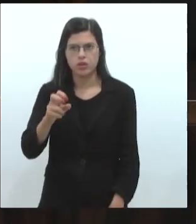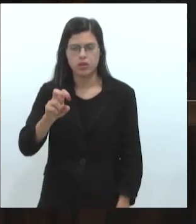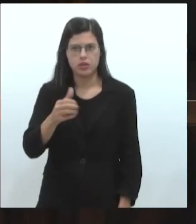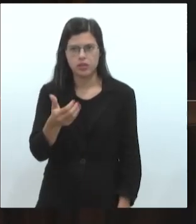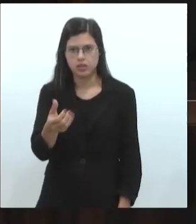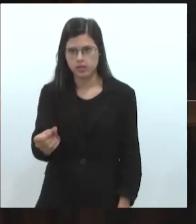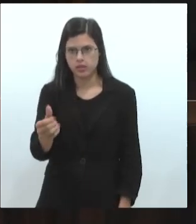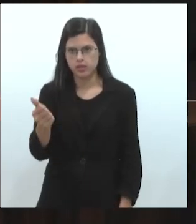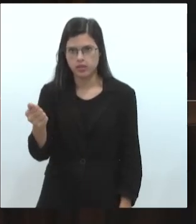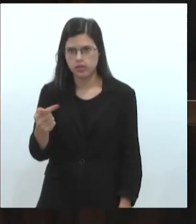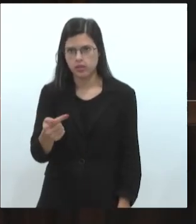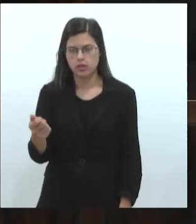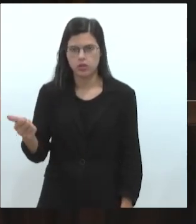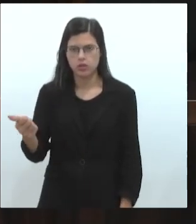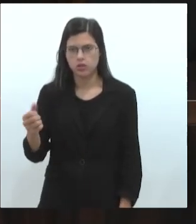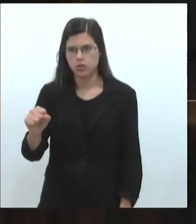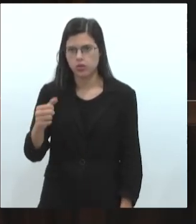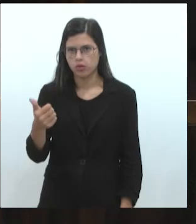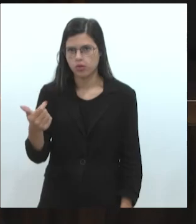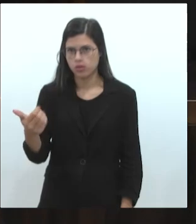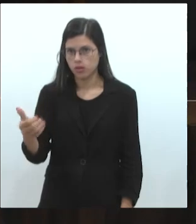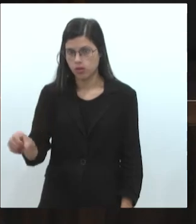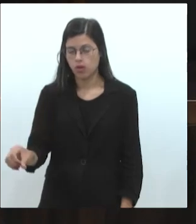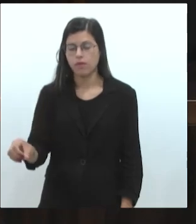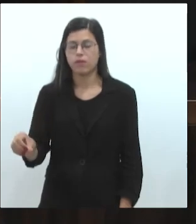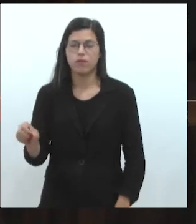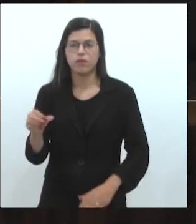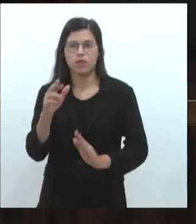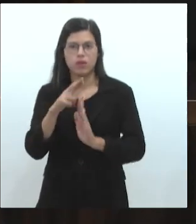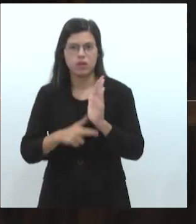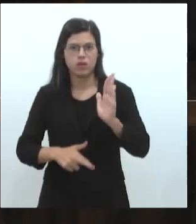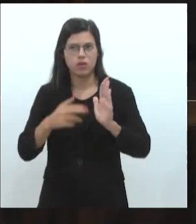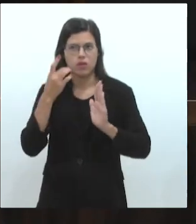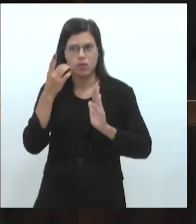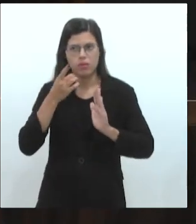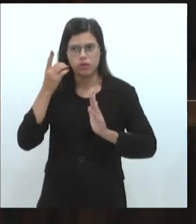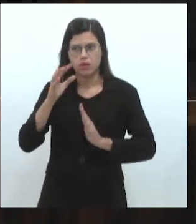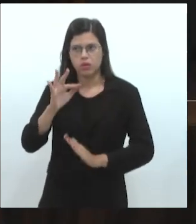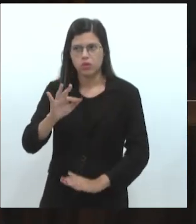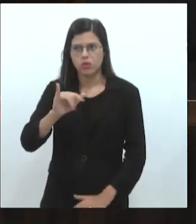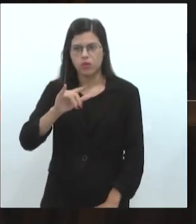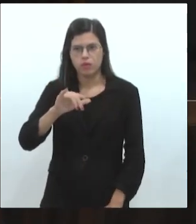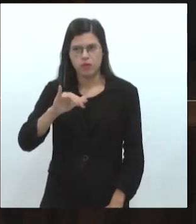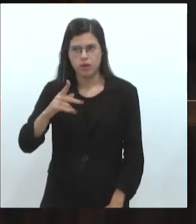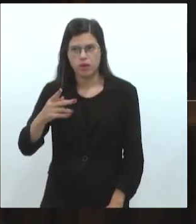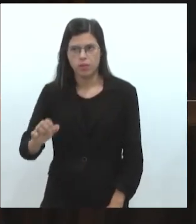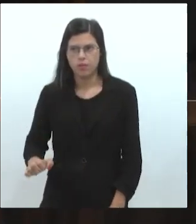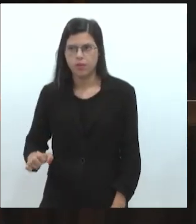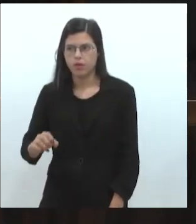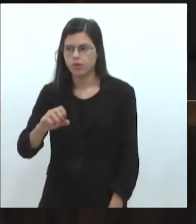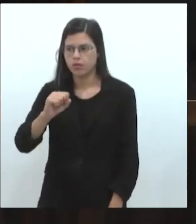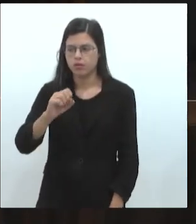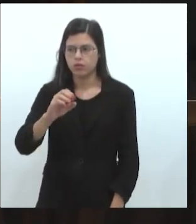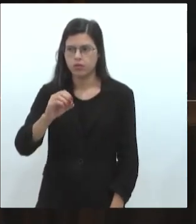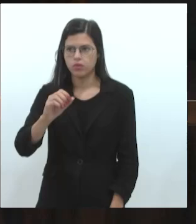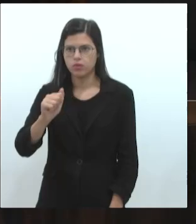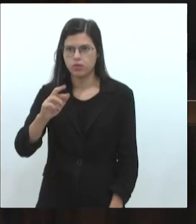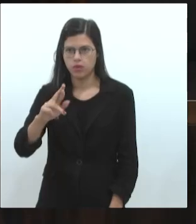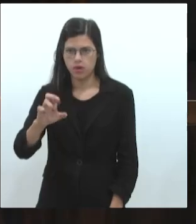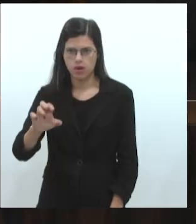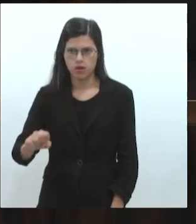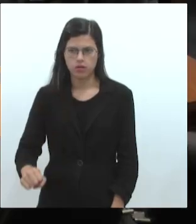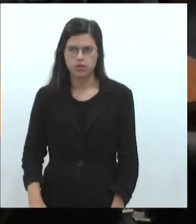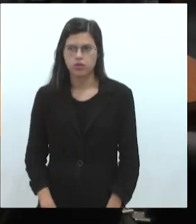16, 17, 18 e 19. Relatores, deputados Felipe Soares e Felipe Soares. Questão de ordem, senhora presidente. Pois